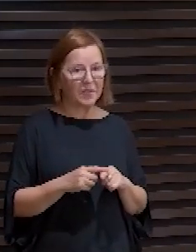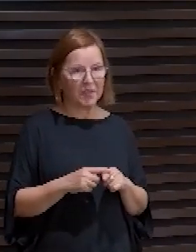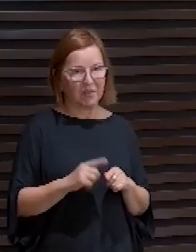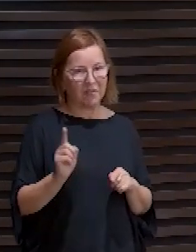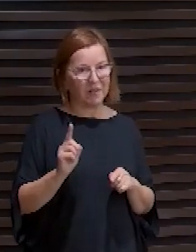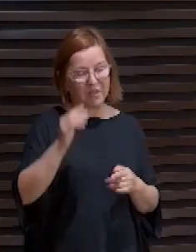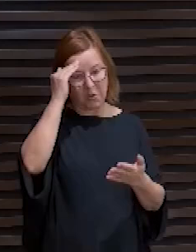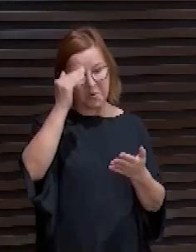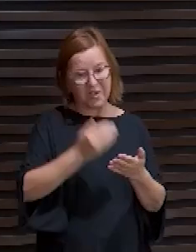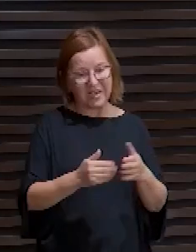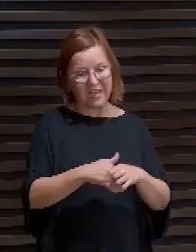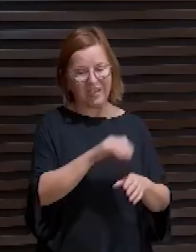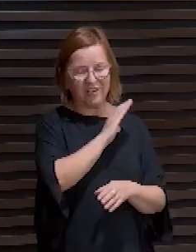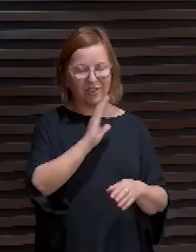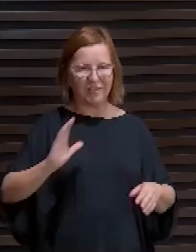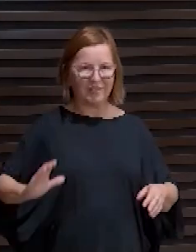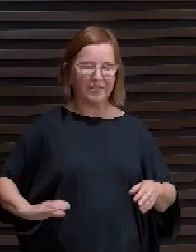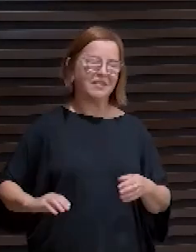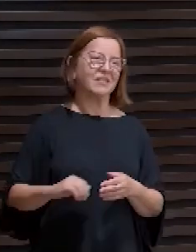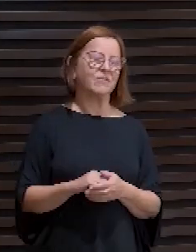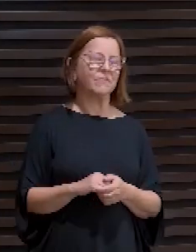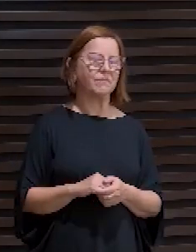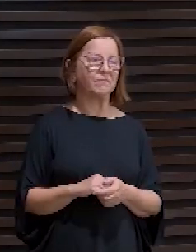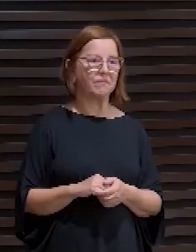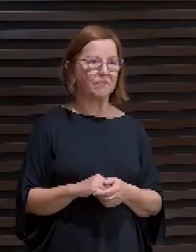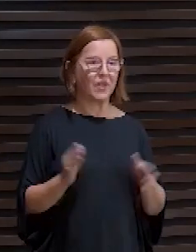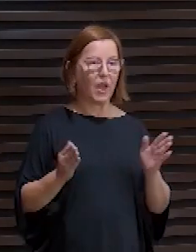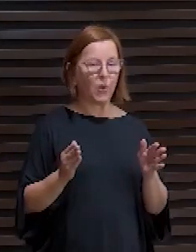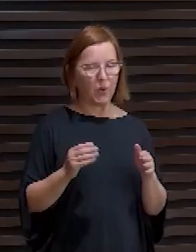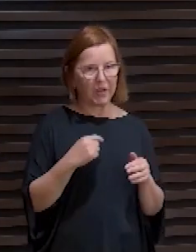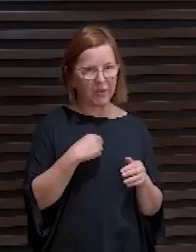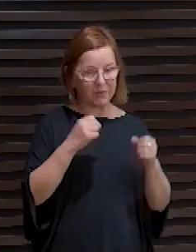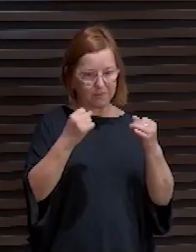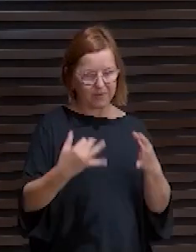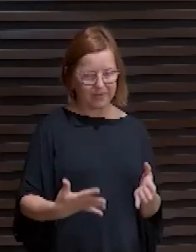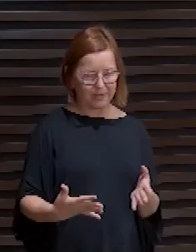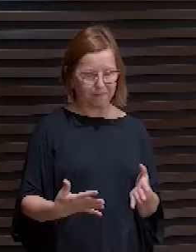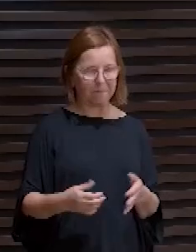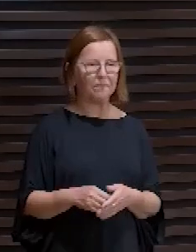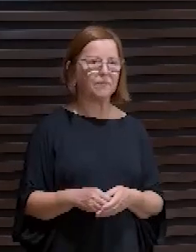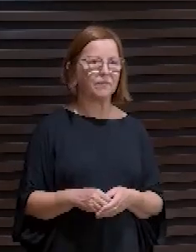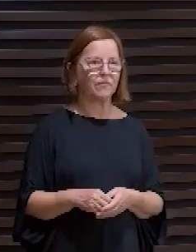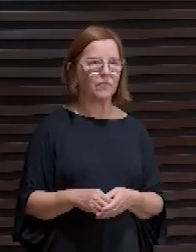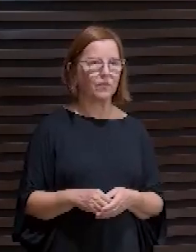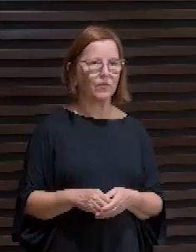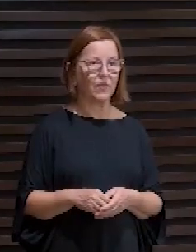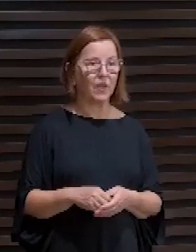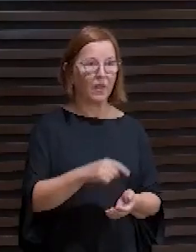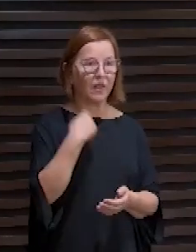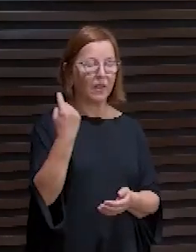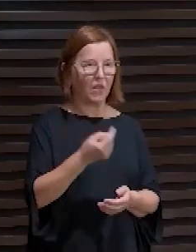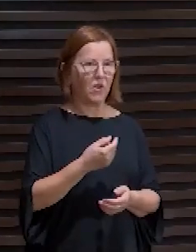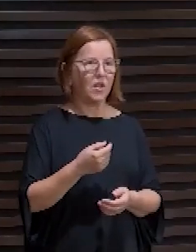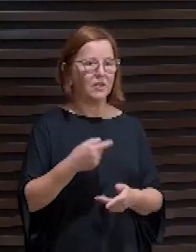aqui uma aplicação com os irmãos. Nós entendemos que esses leitores da carta, nós estamos olhando lá para